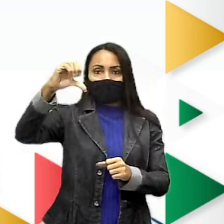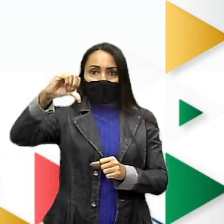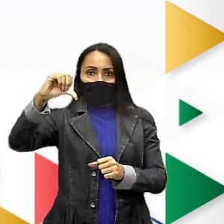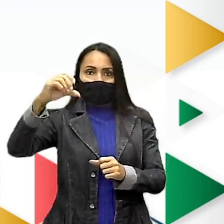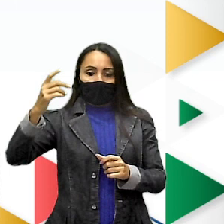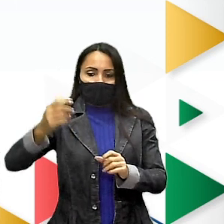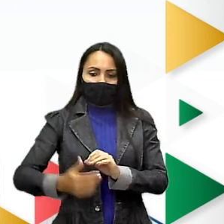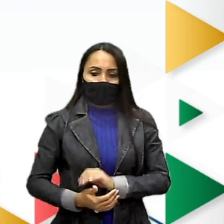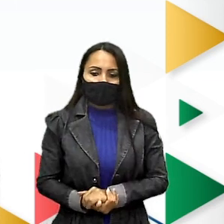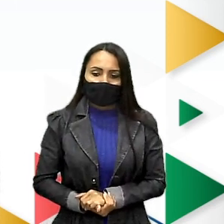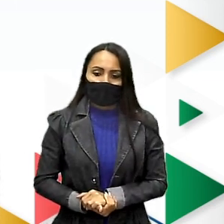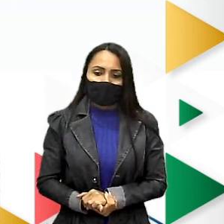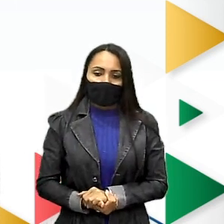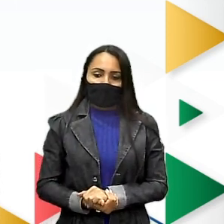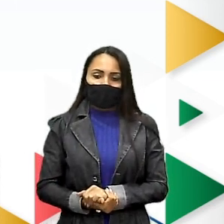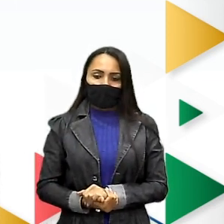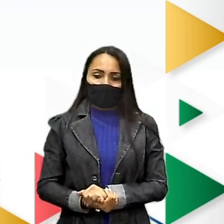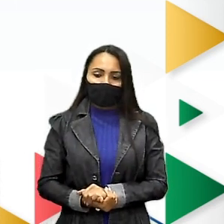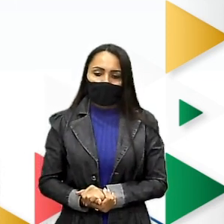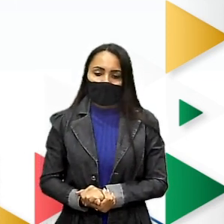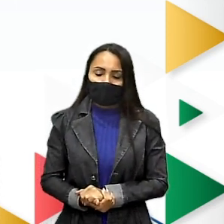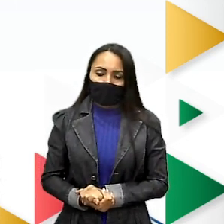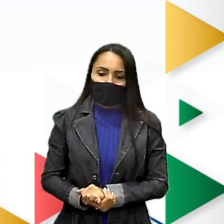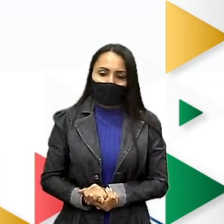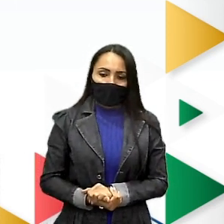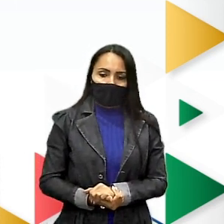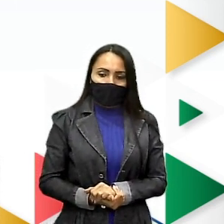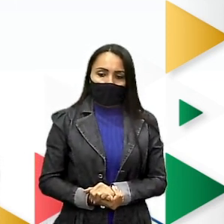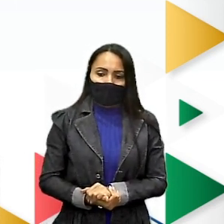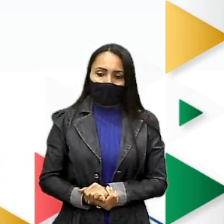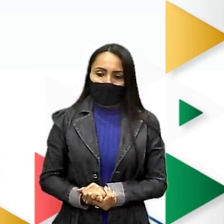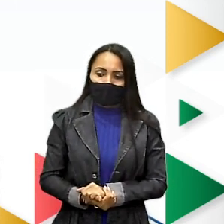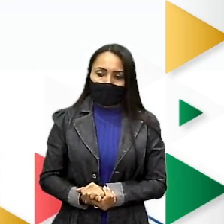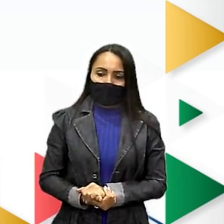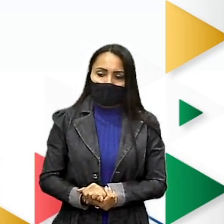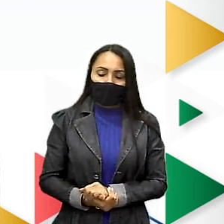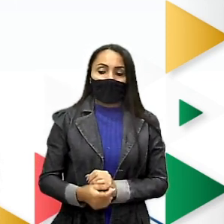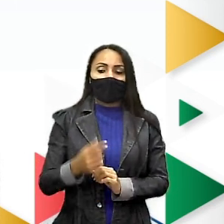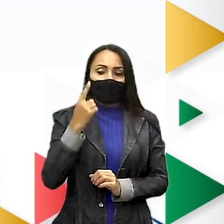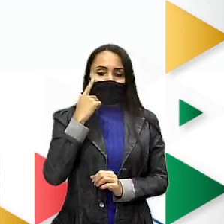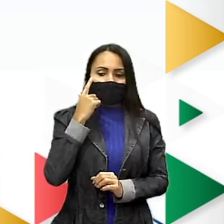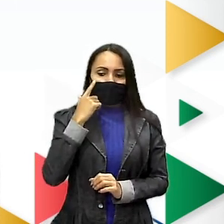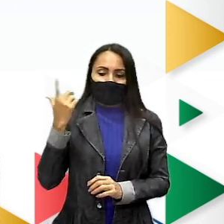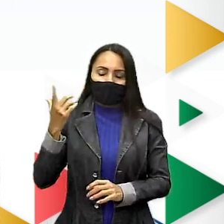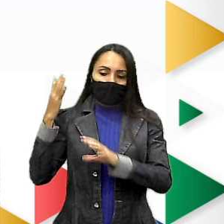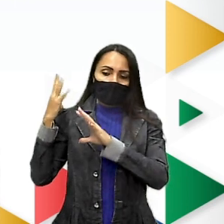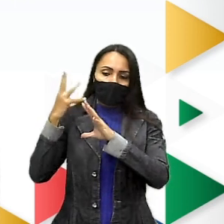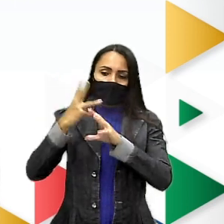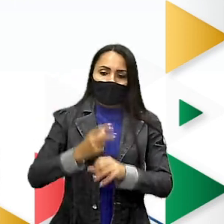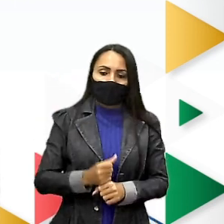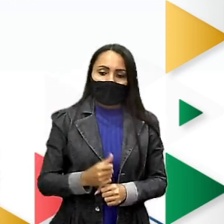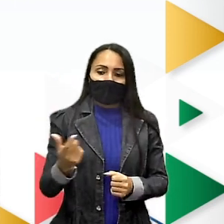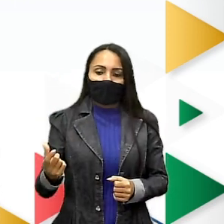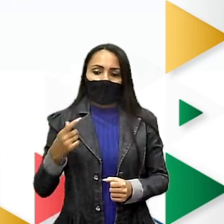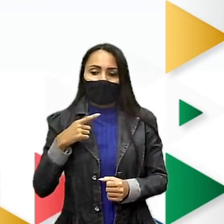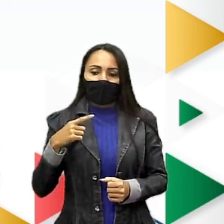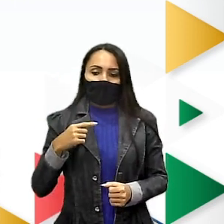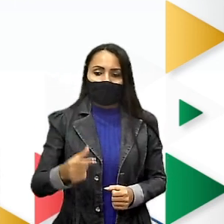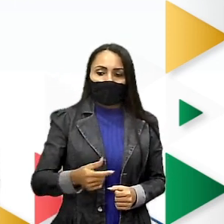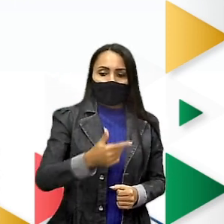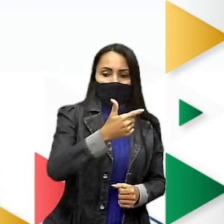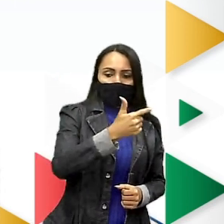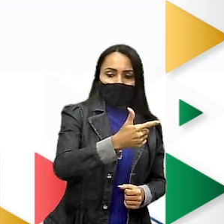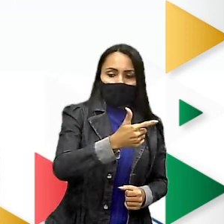iguais, eu repito a base, né? E vou somar os expoentes. Aí, na hora de somar os expoentes, eu vou ter 2